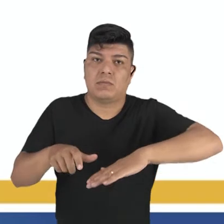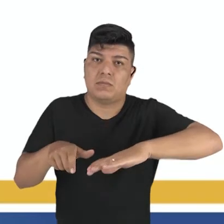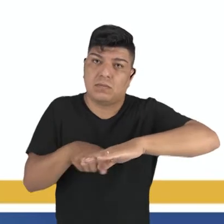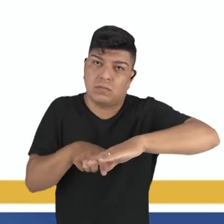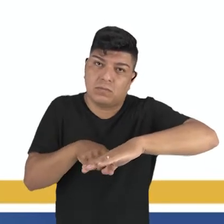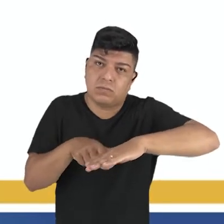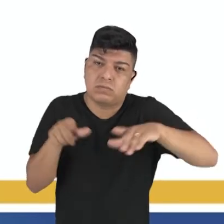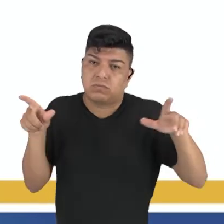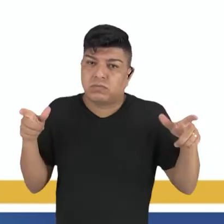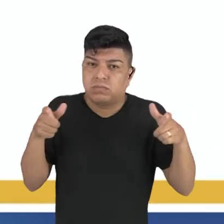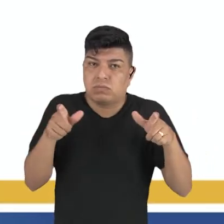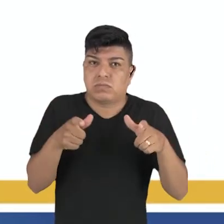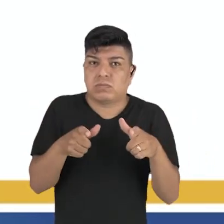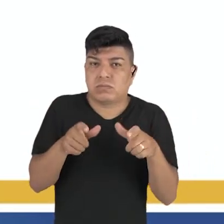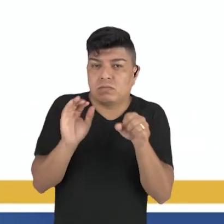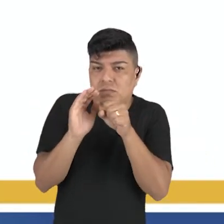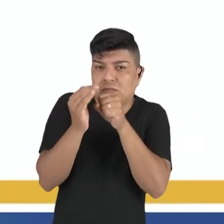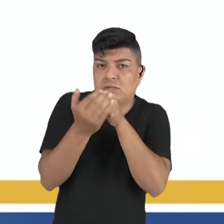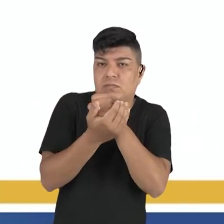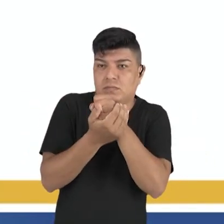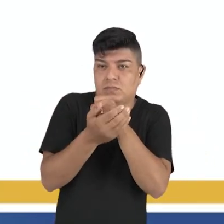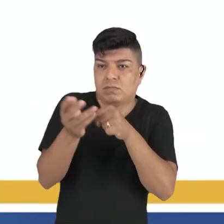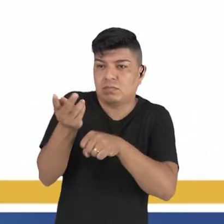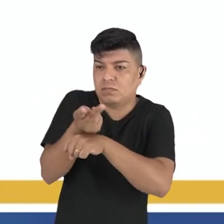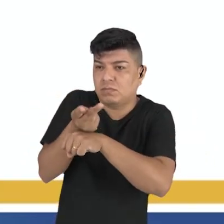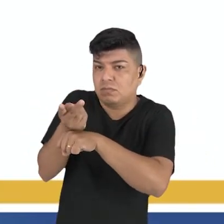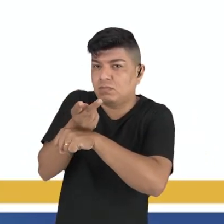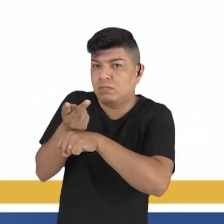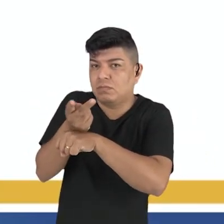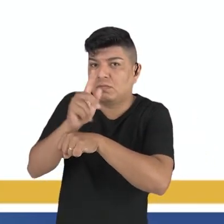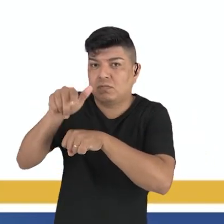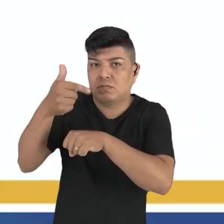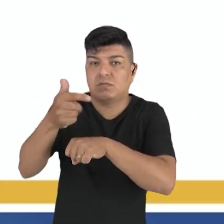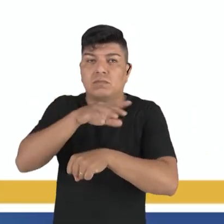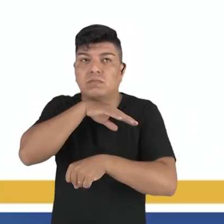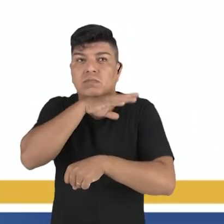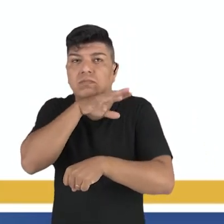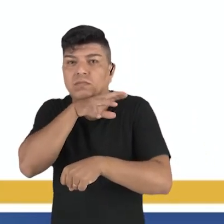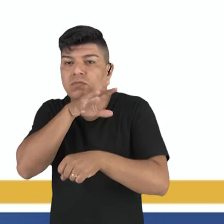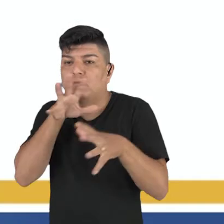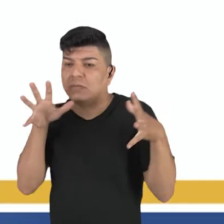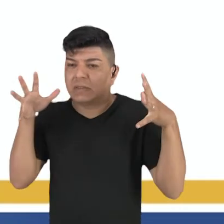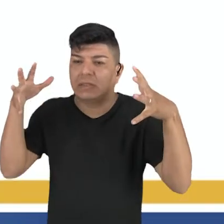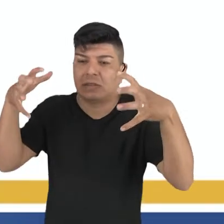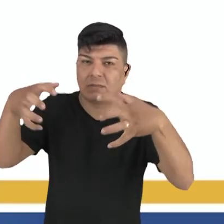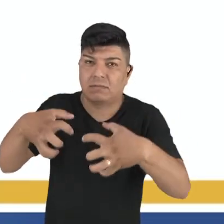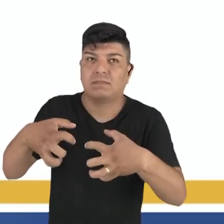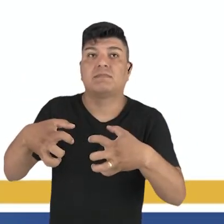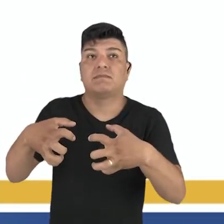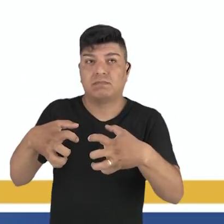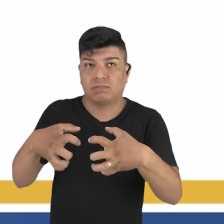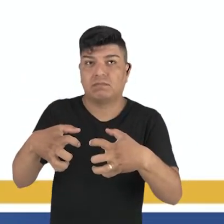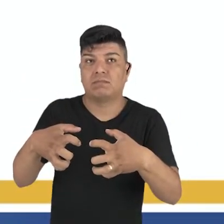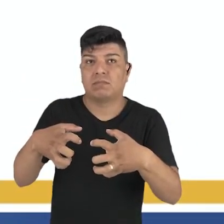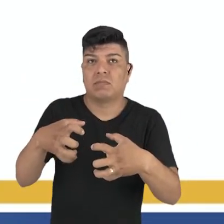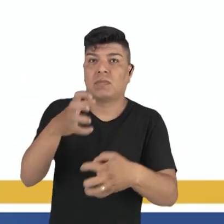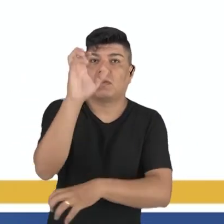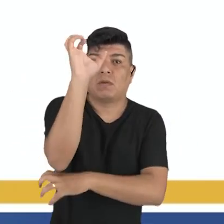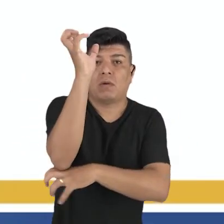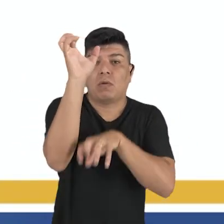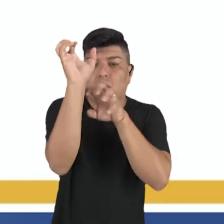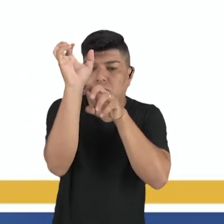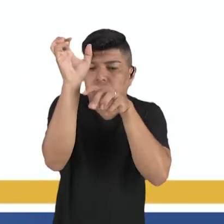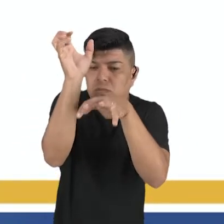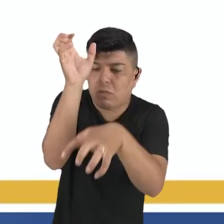Se esconde, segue a presa sem ser percebida e ataca saltando de um galho ou do meio